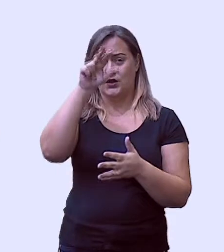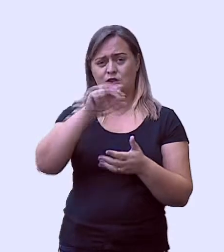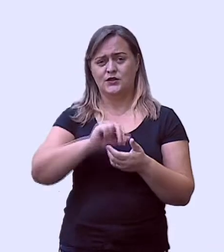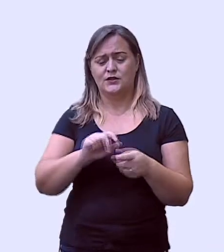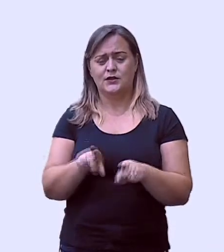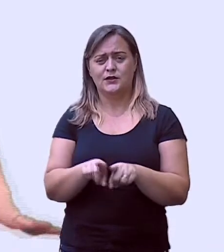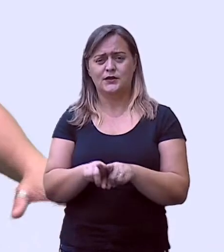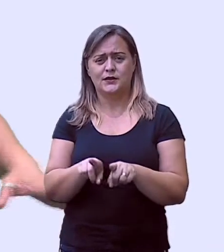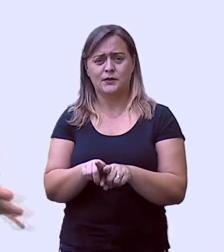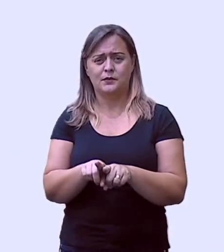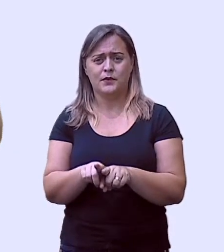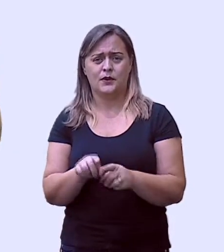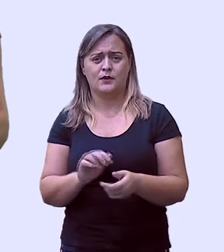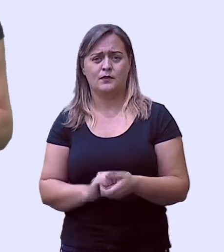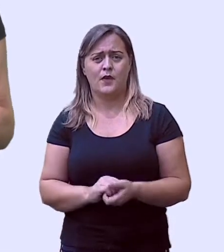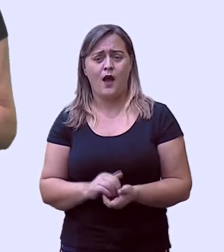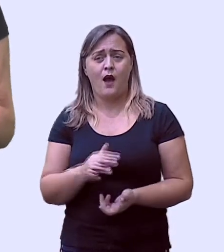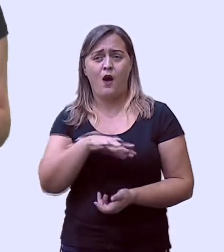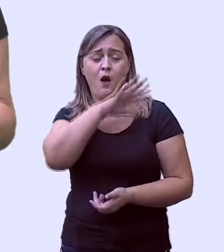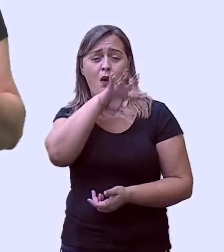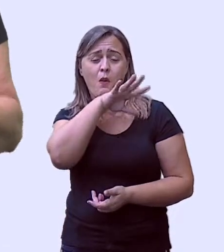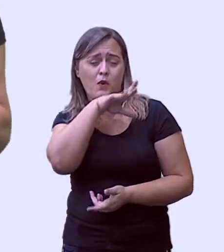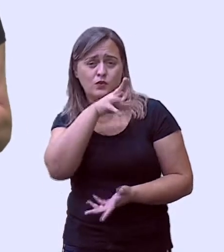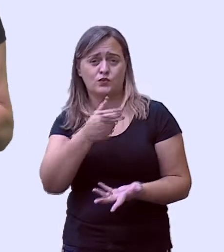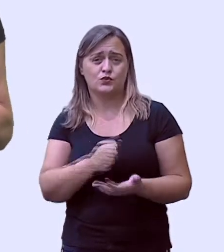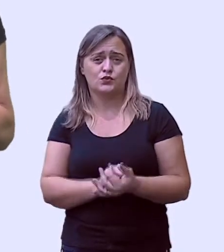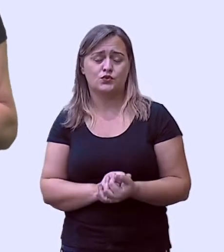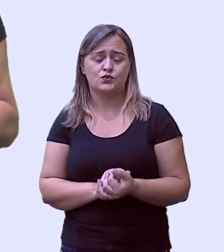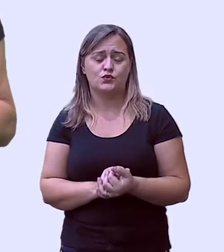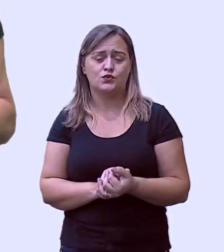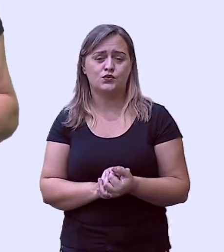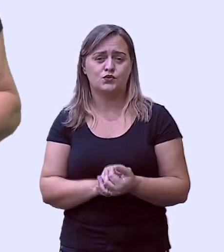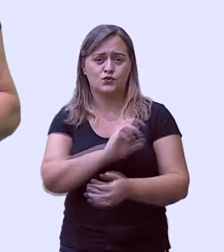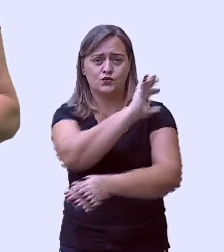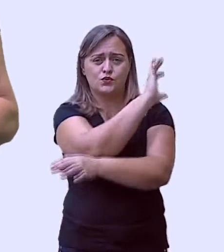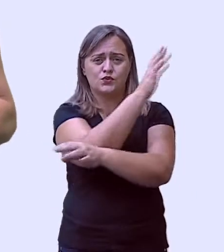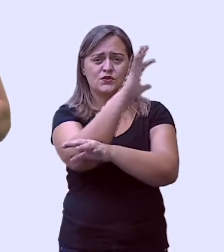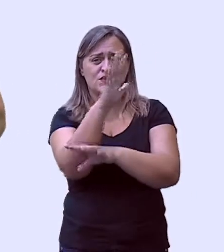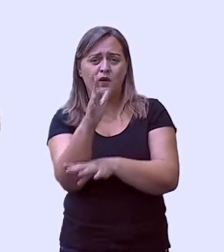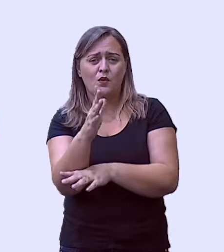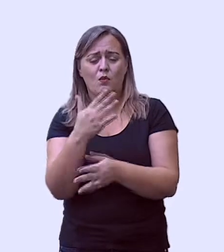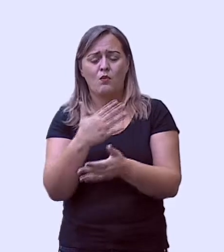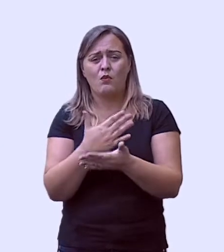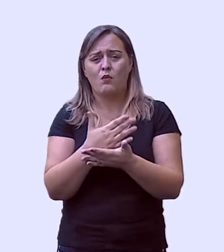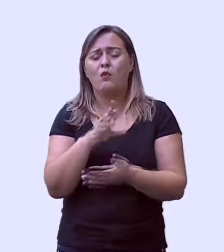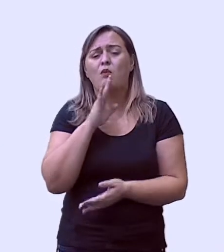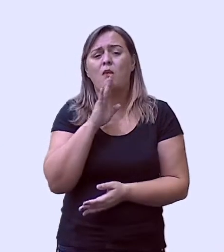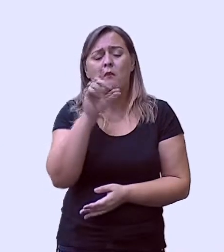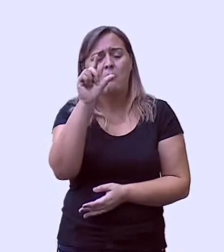é pouquíssimo conhecida. Essa fauna apresenta aí aproximadamente